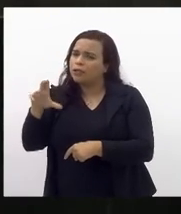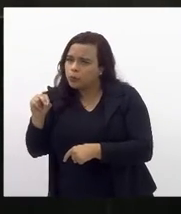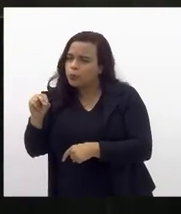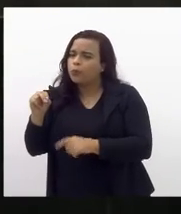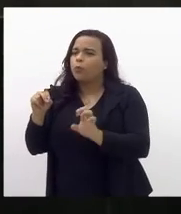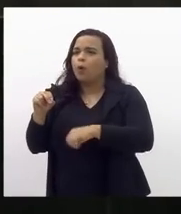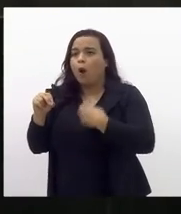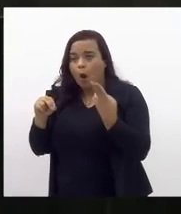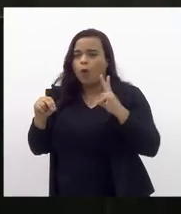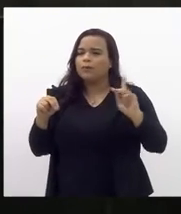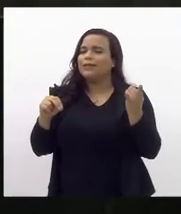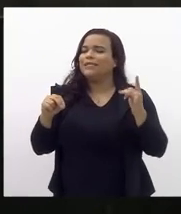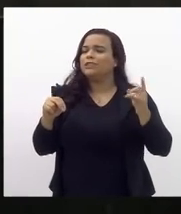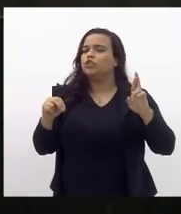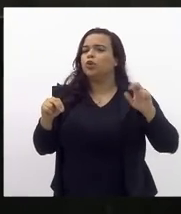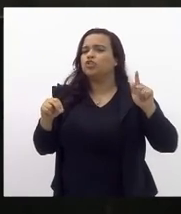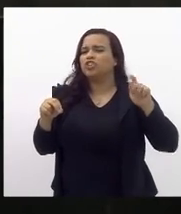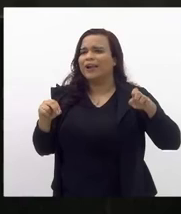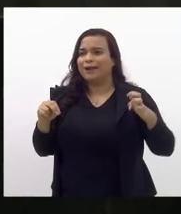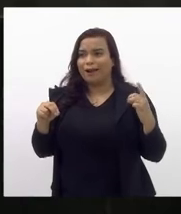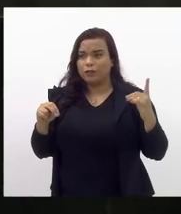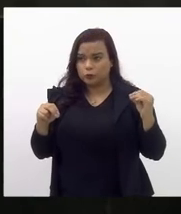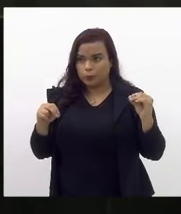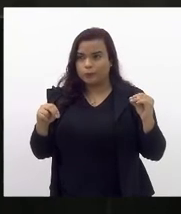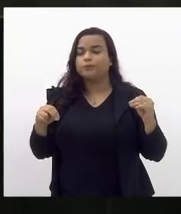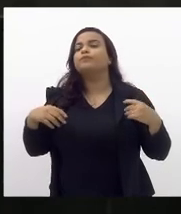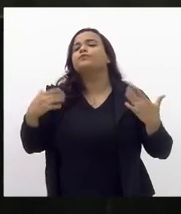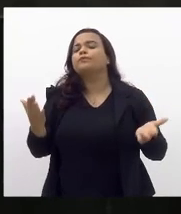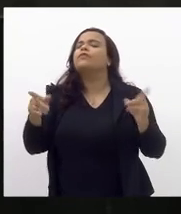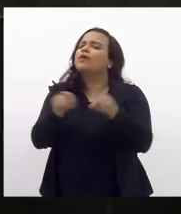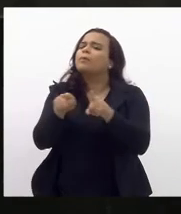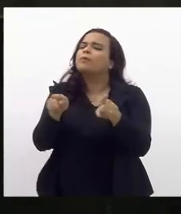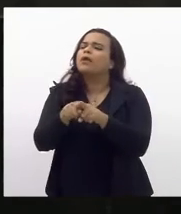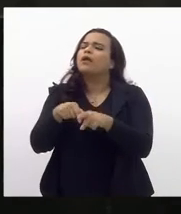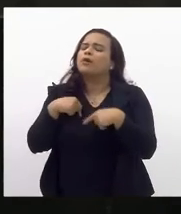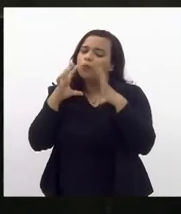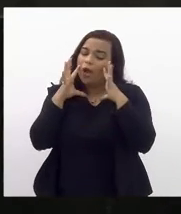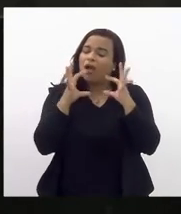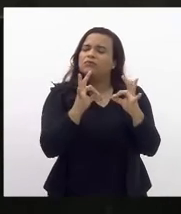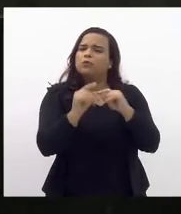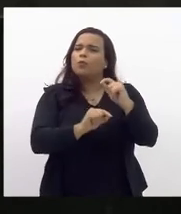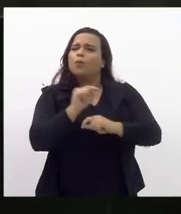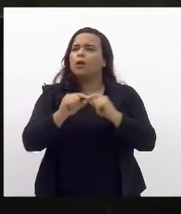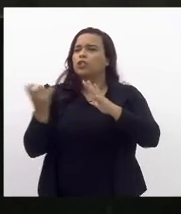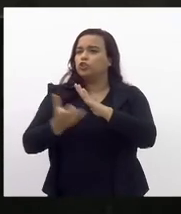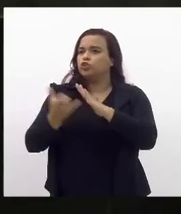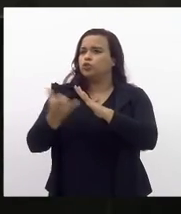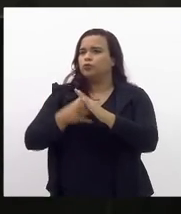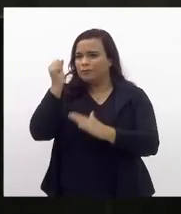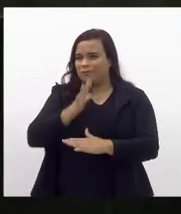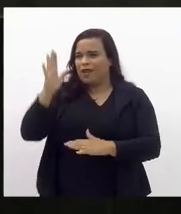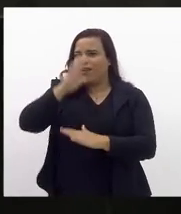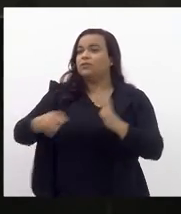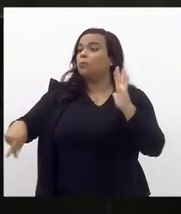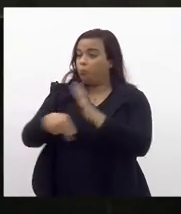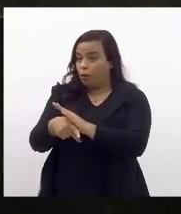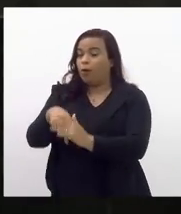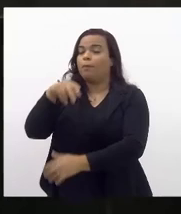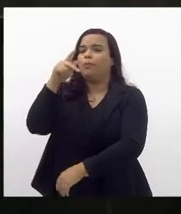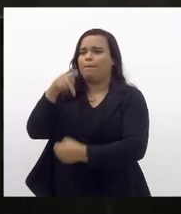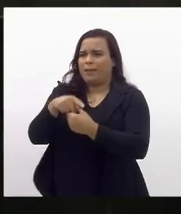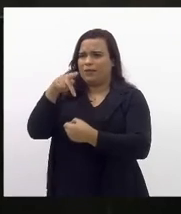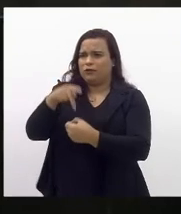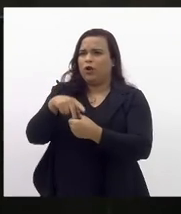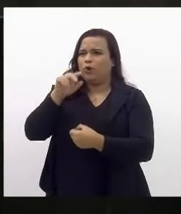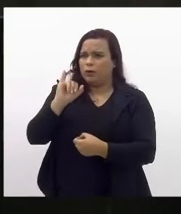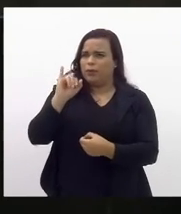ditos nitrogenados. E, ao mesmo tempo, me chamou a atenção no debate que o Instituto Brasileiro do Petróleo, o IBP, não